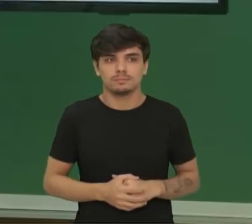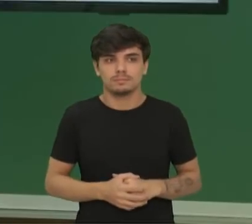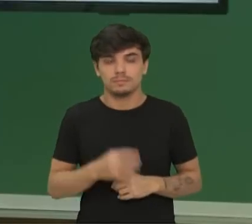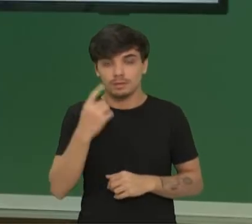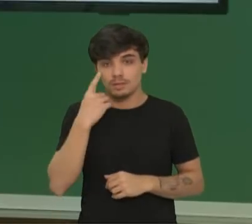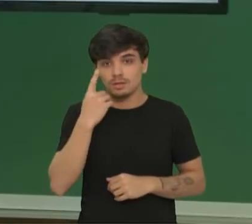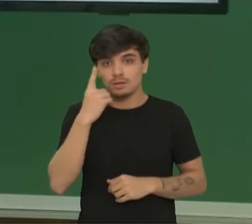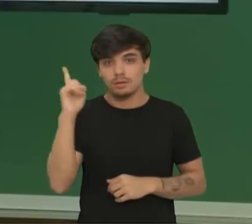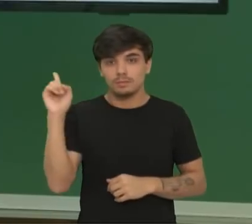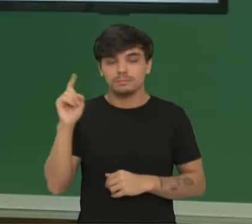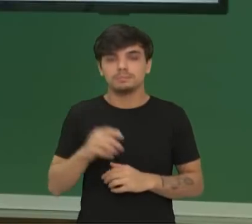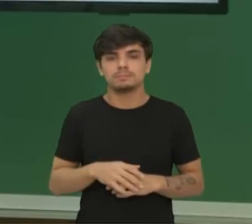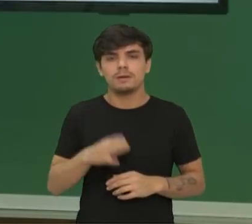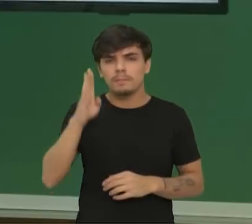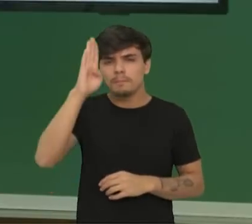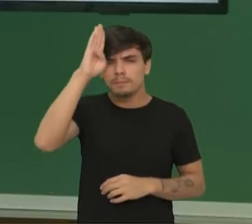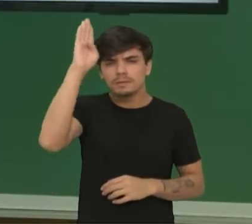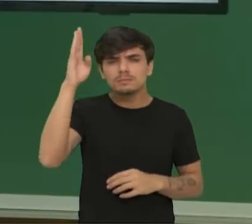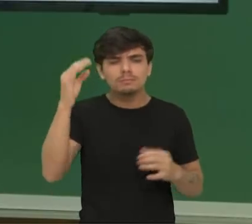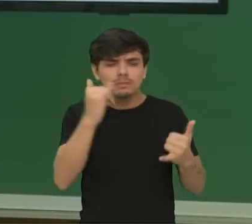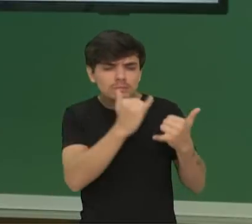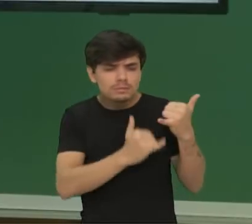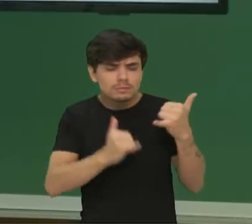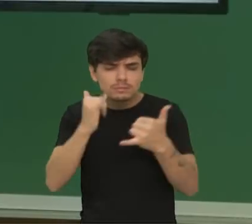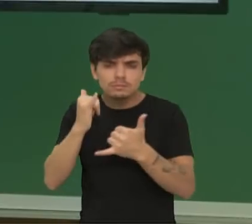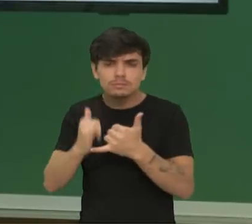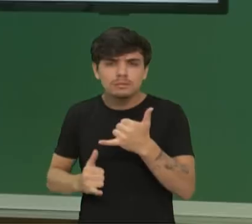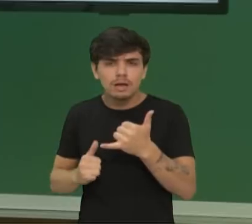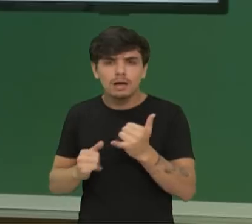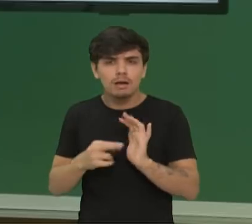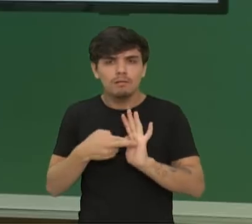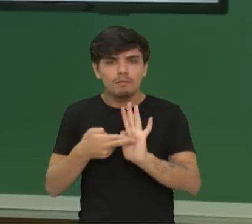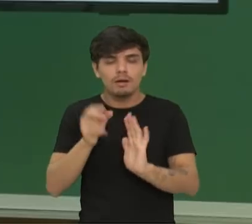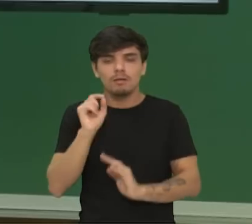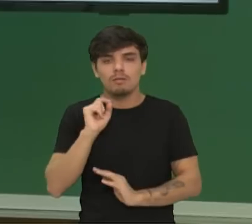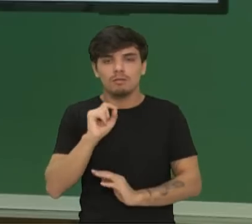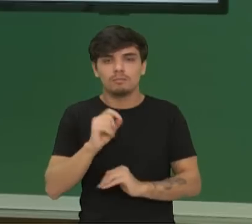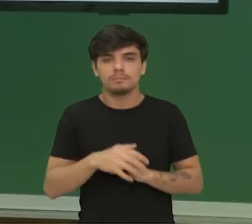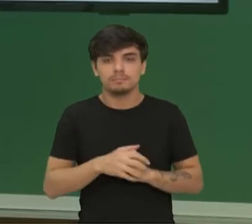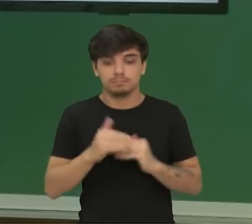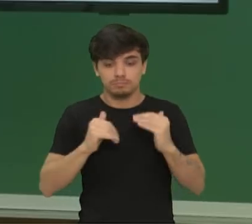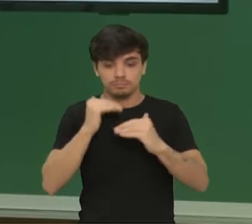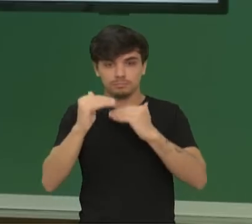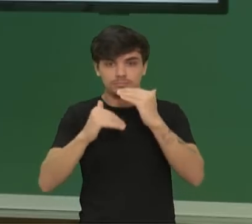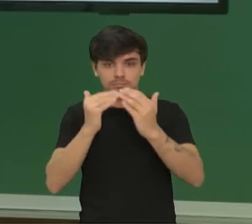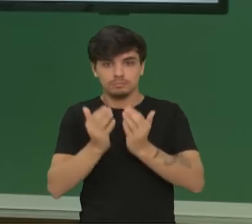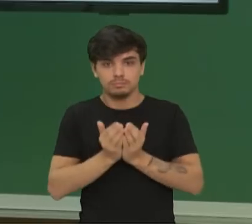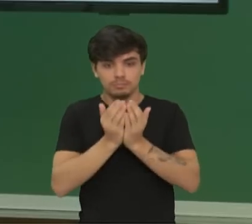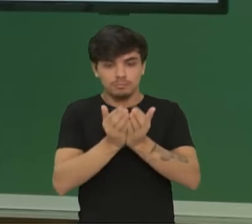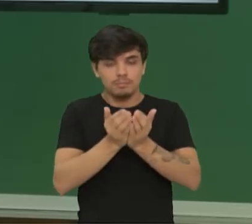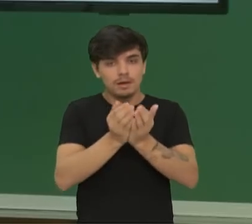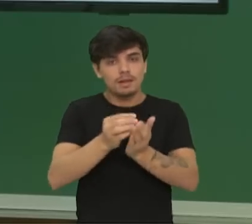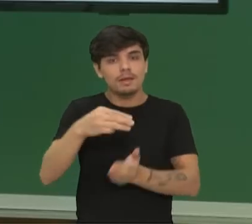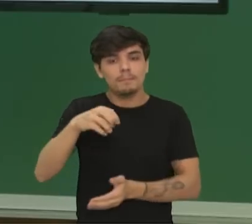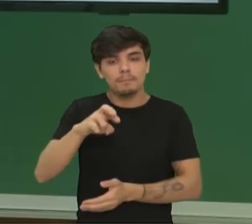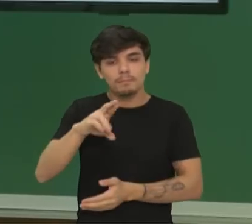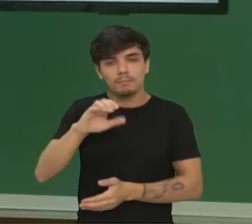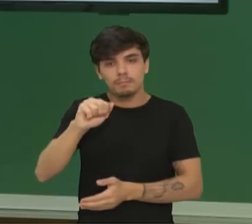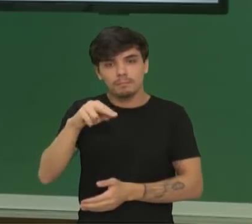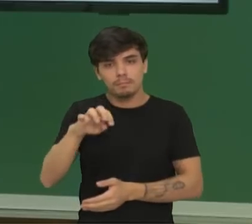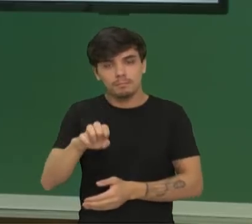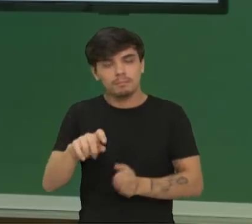Olha lá. As principais semelhanças referem-se ao desenvolvimento da marinha mercante, responsável